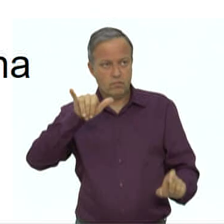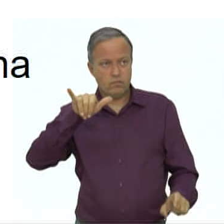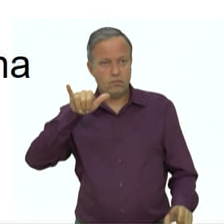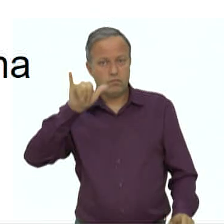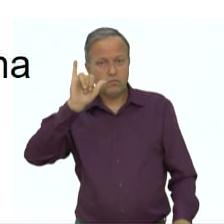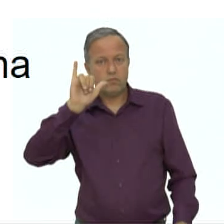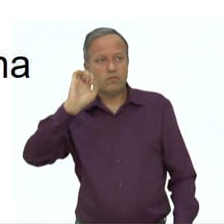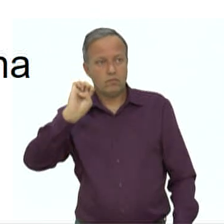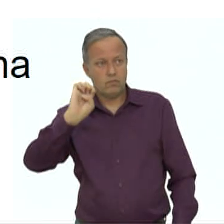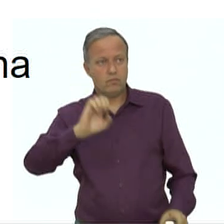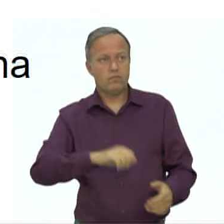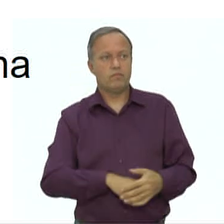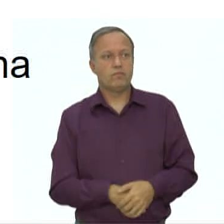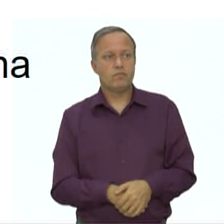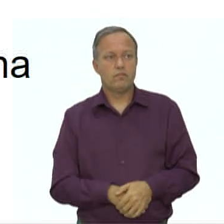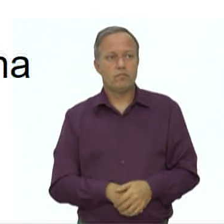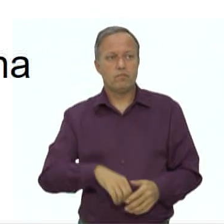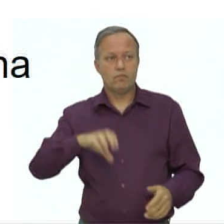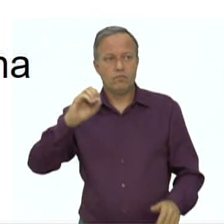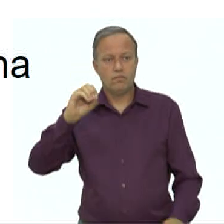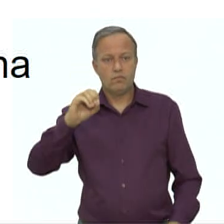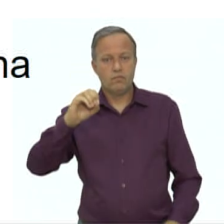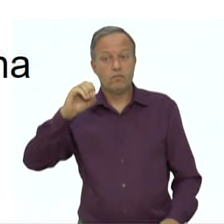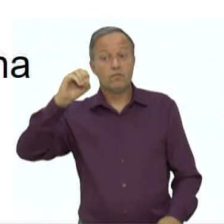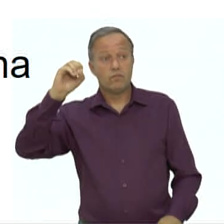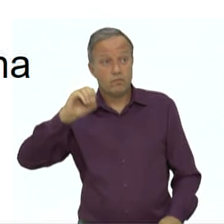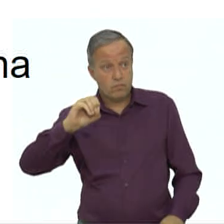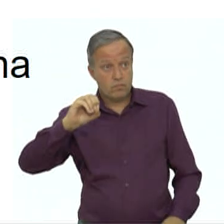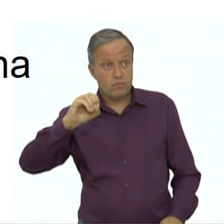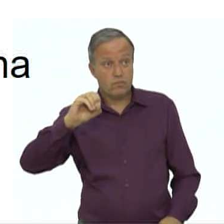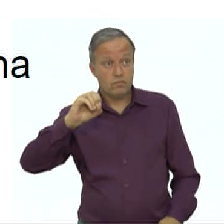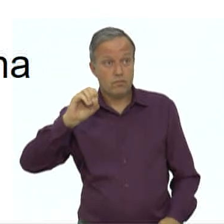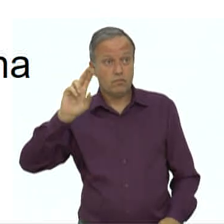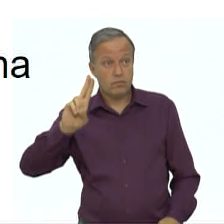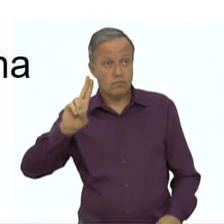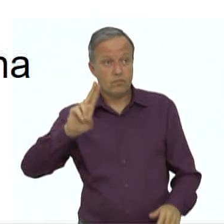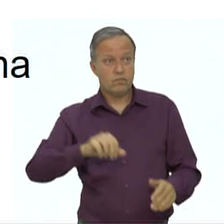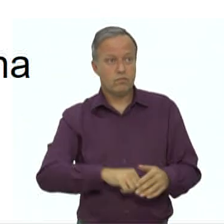E, ou com tilde ou U,